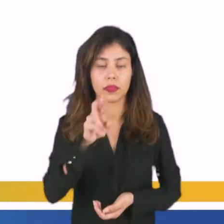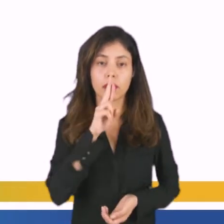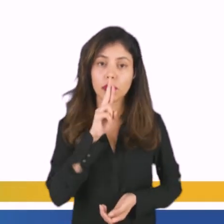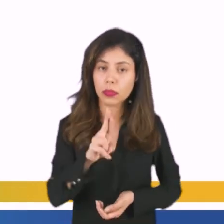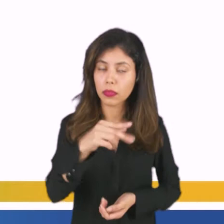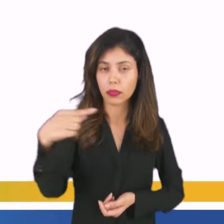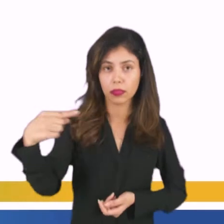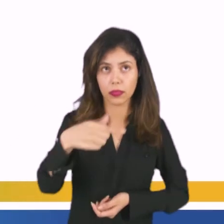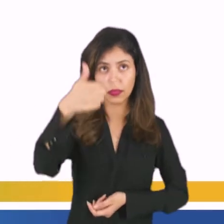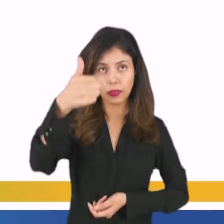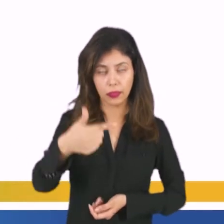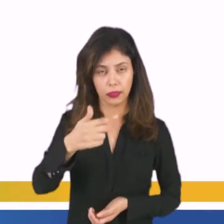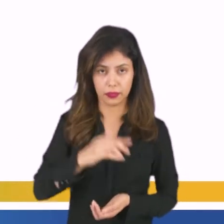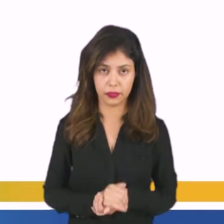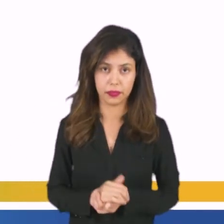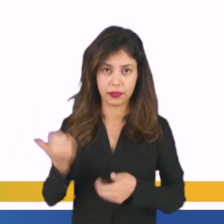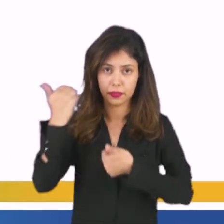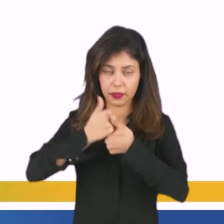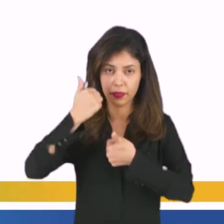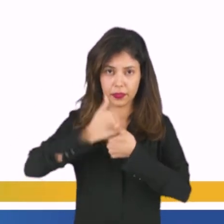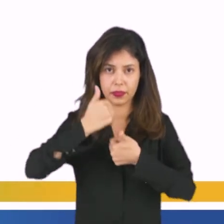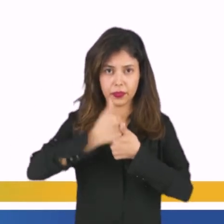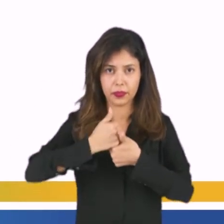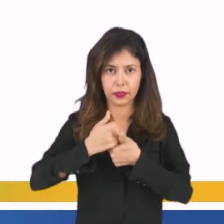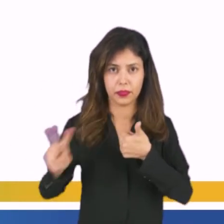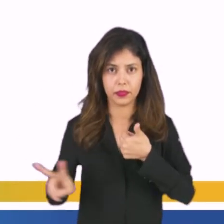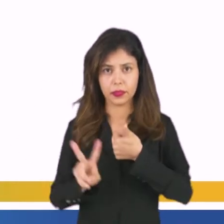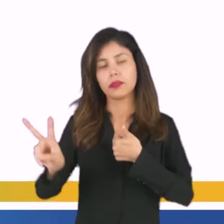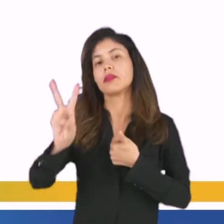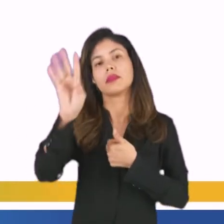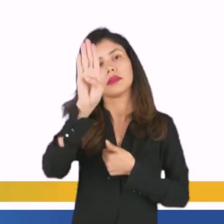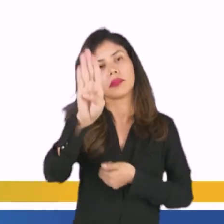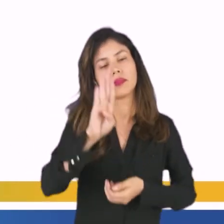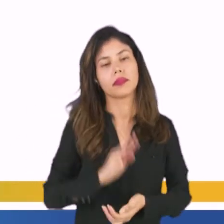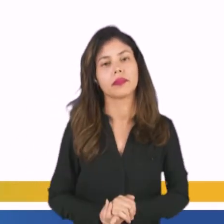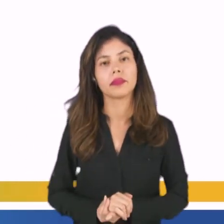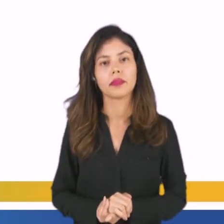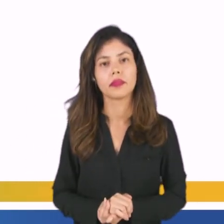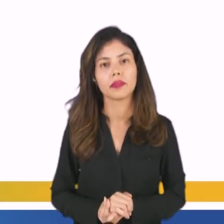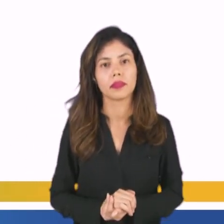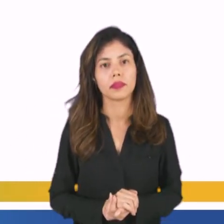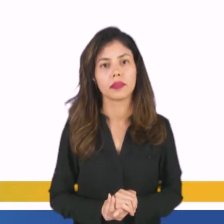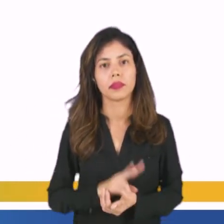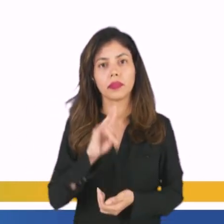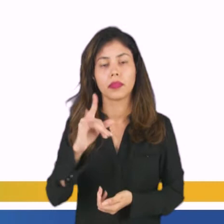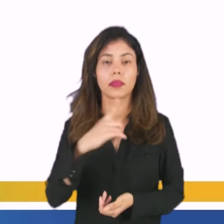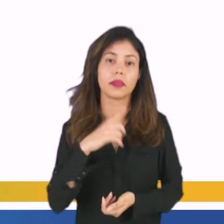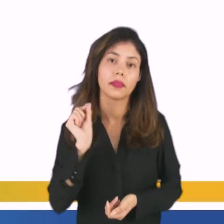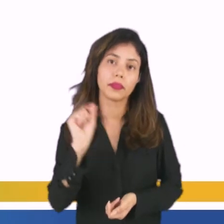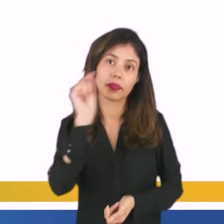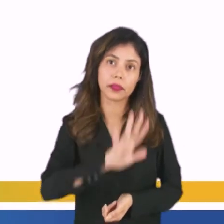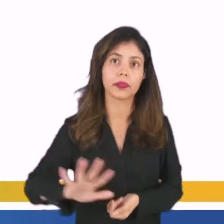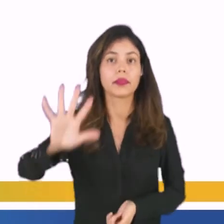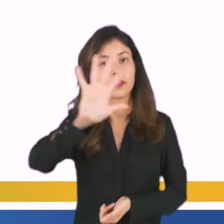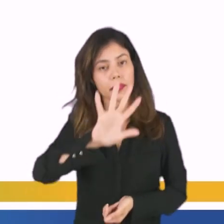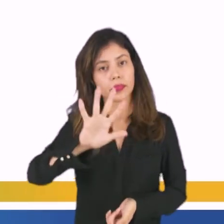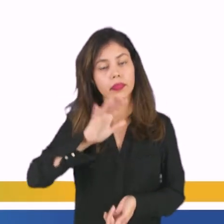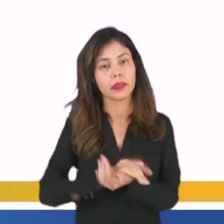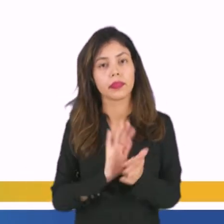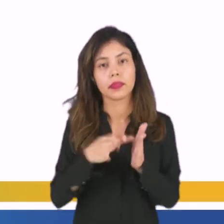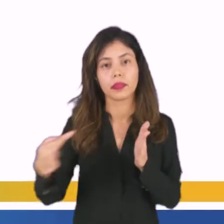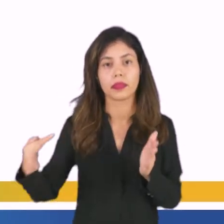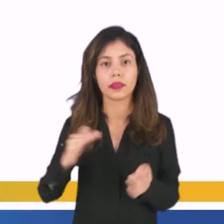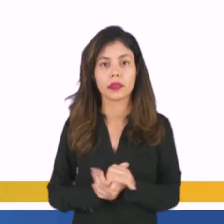esse valor menos 2, nós vamos substituir no valor de b, e aí nós vamos ter a generalização da